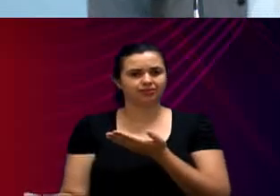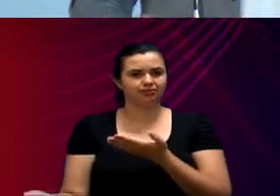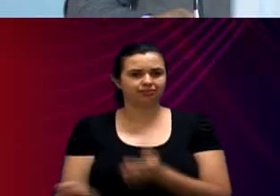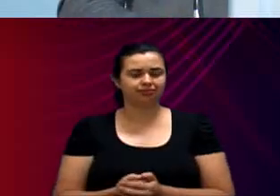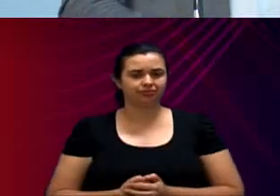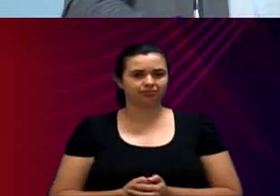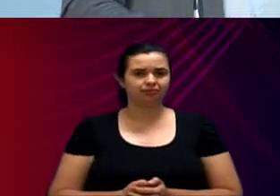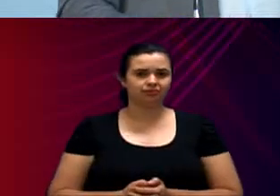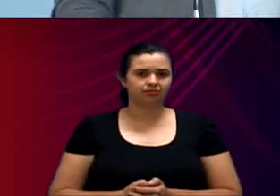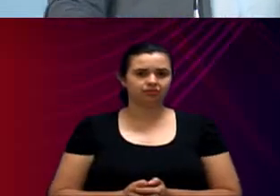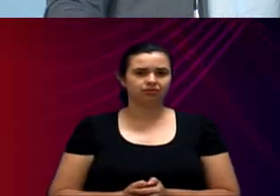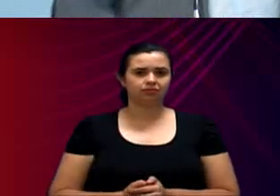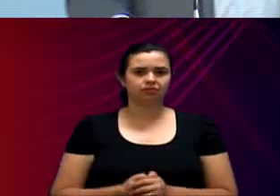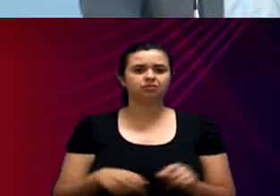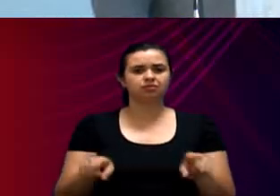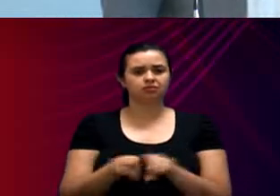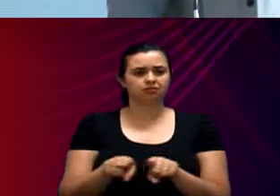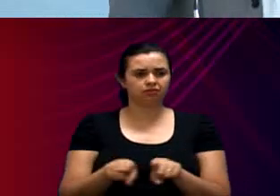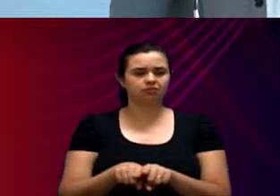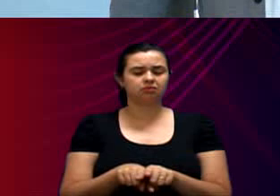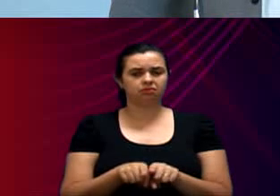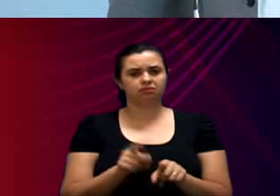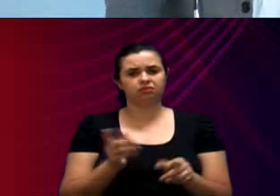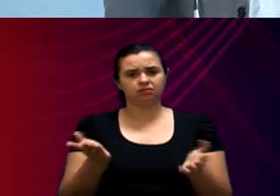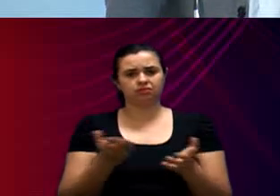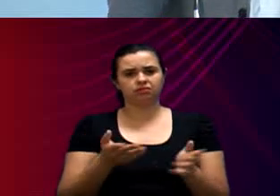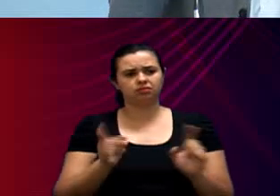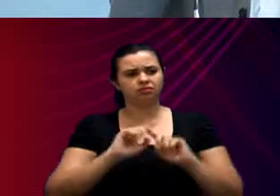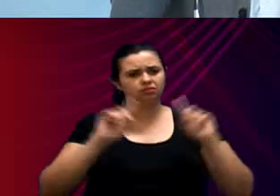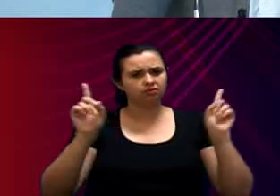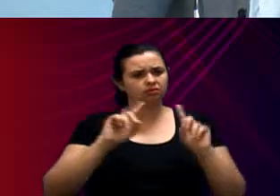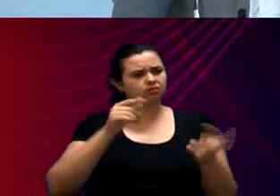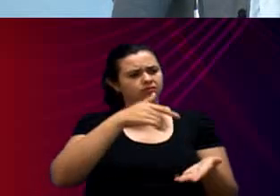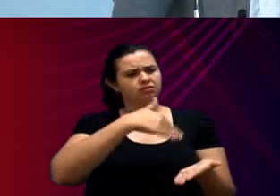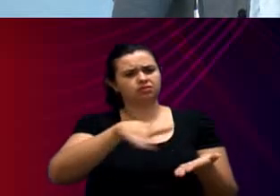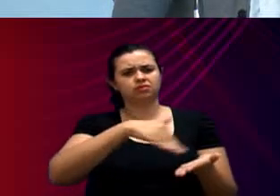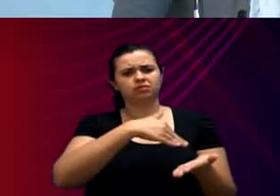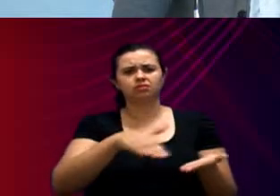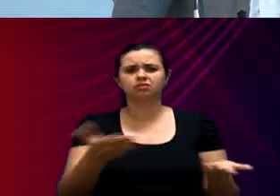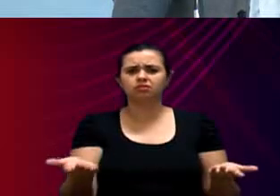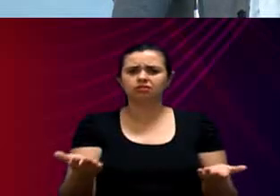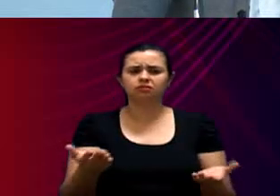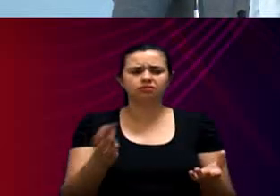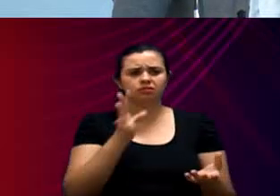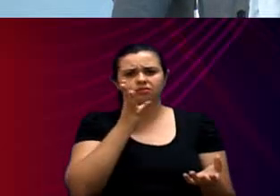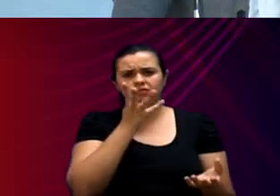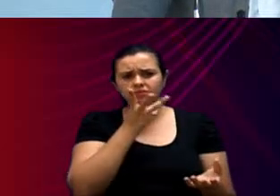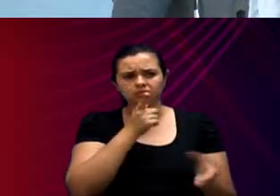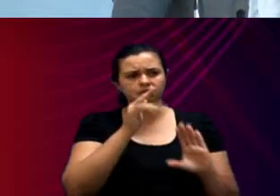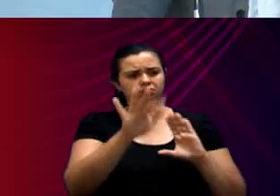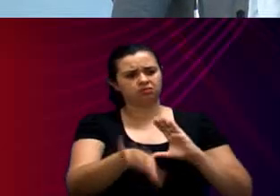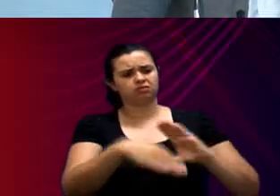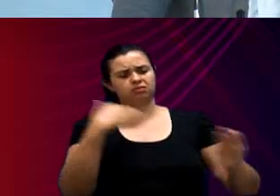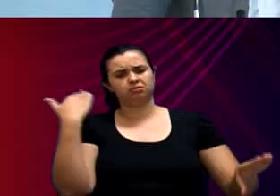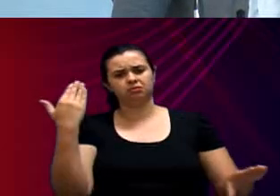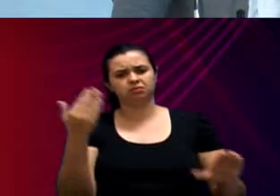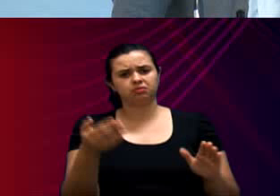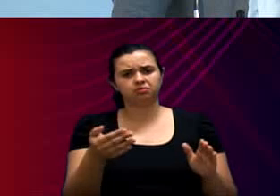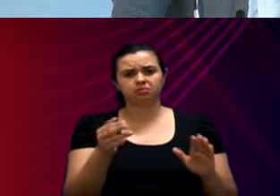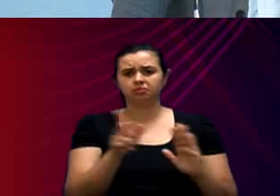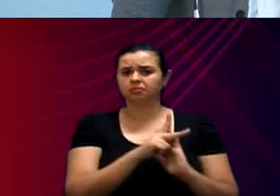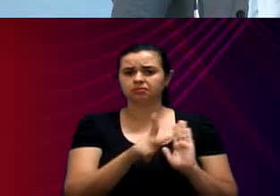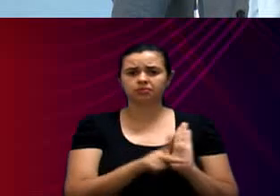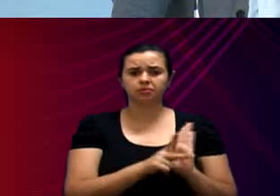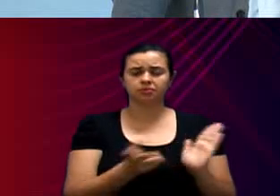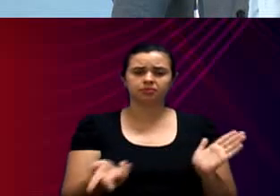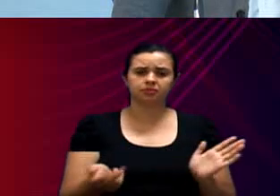também uma crítica mesmo a secretaria, porque demorou tanto para enviar o projeto para cá, né? Porque demorou